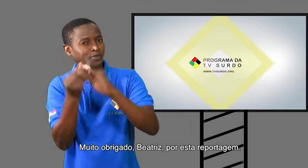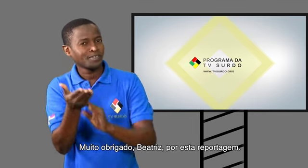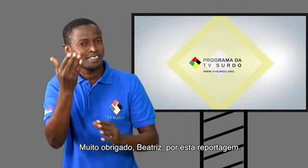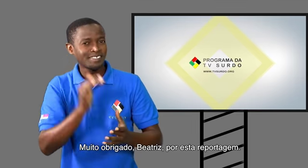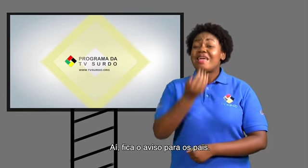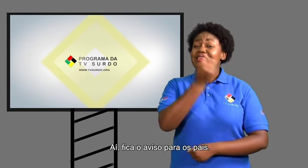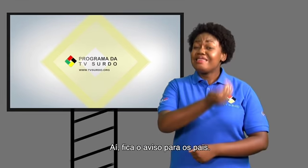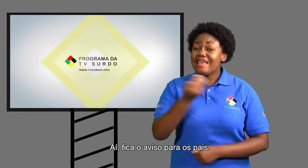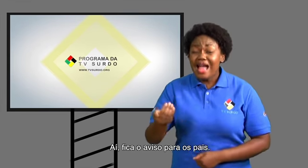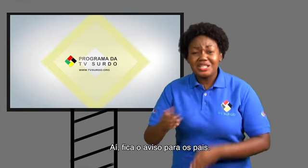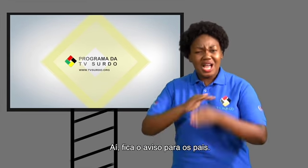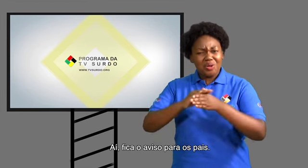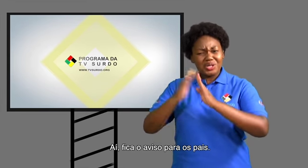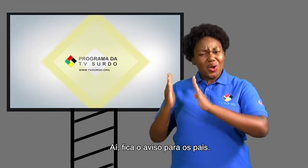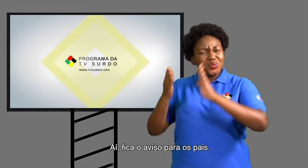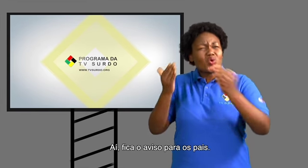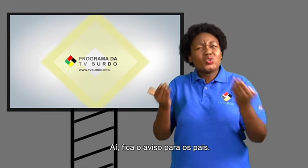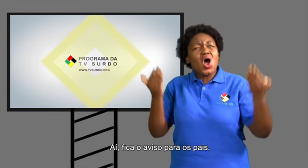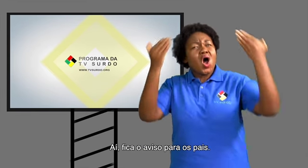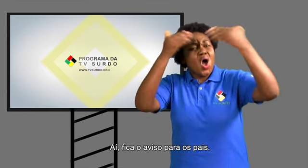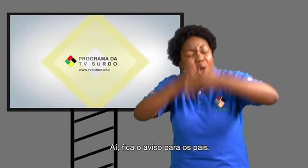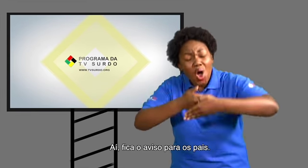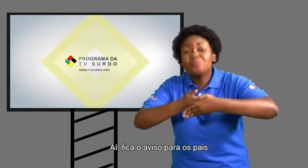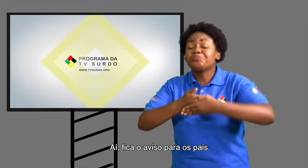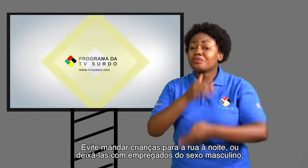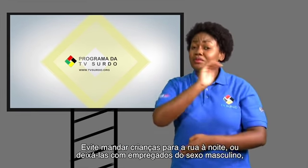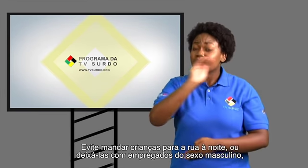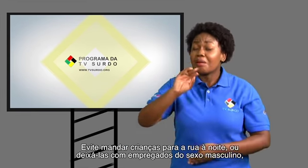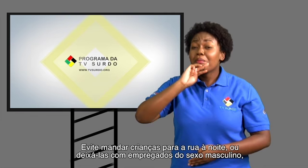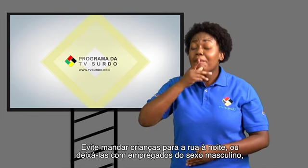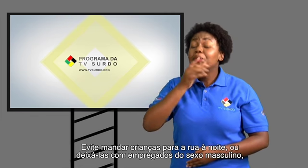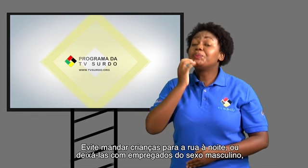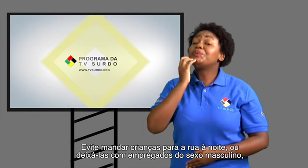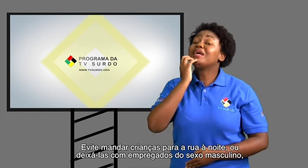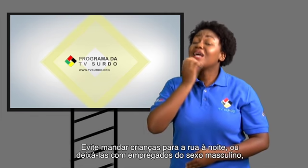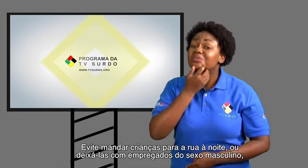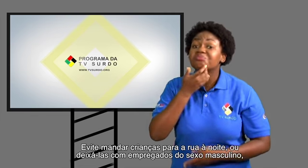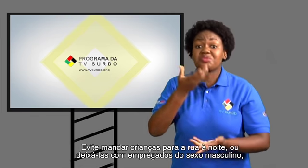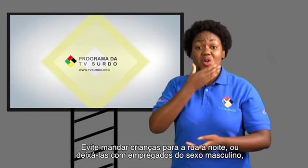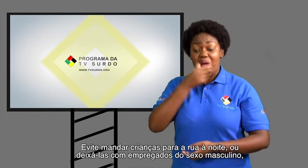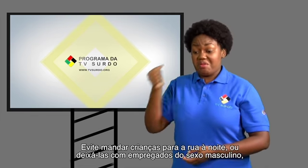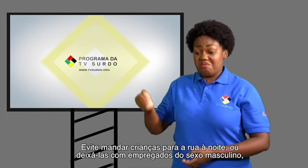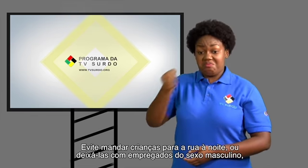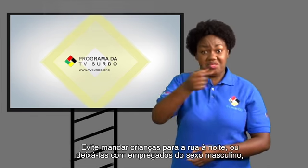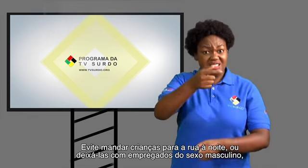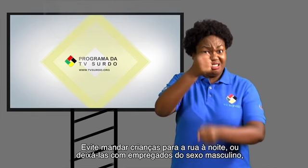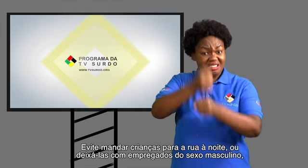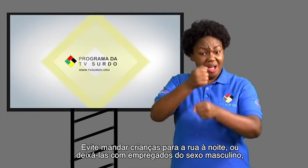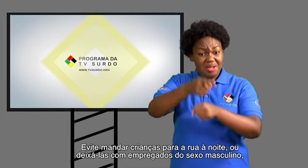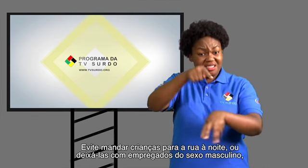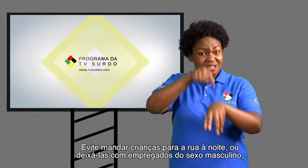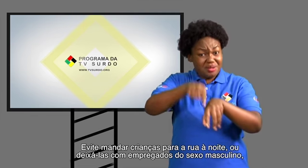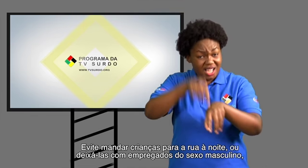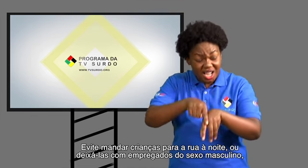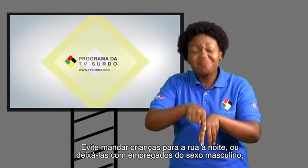reportagem. Aí fica o aviso para os pais. Evite mandar crianças para a rua à noite, ou deixá